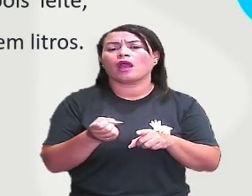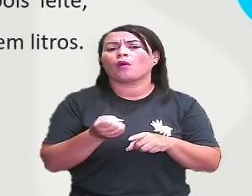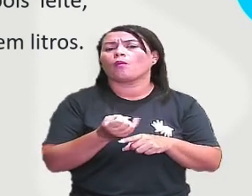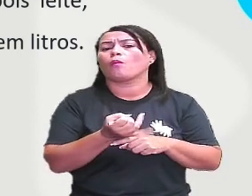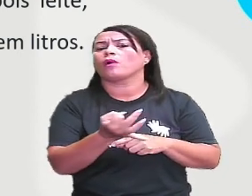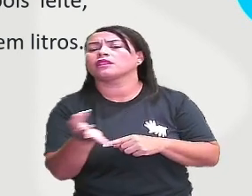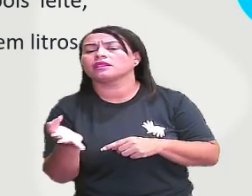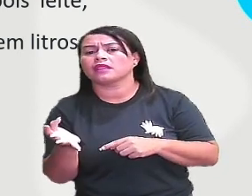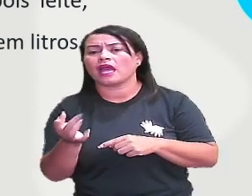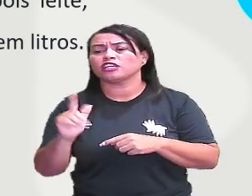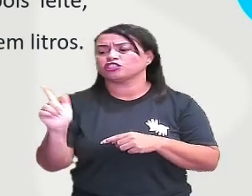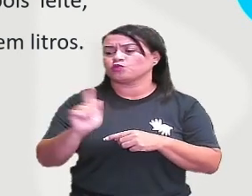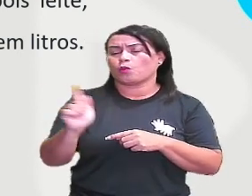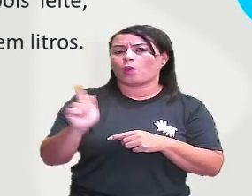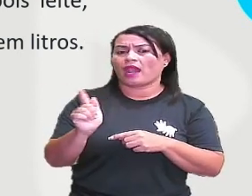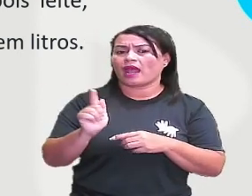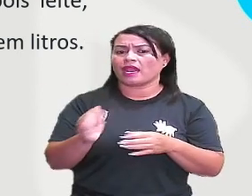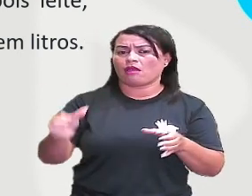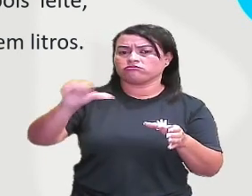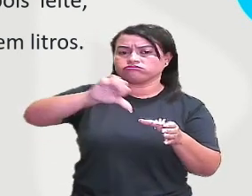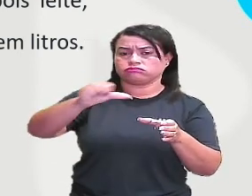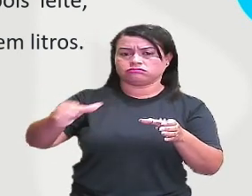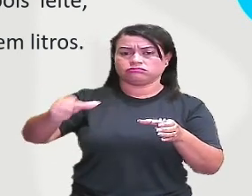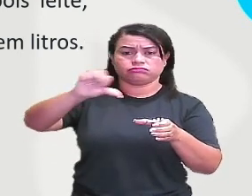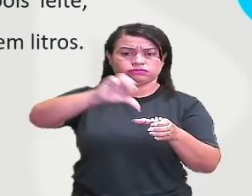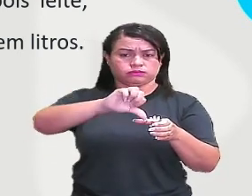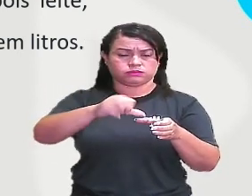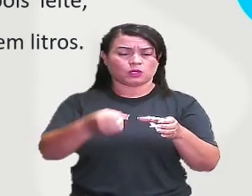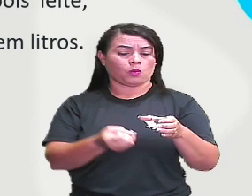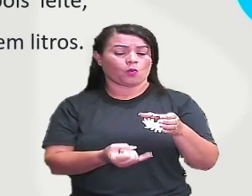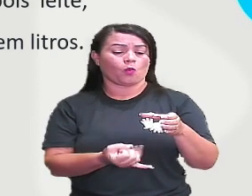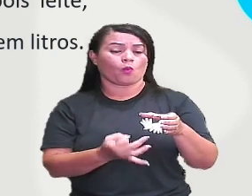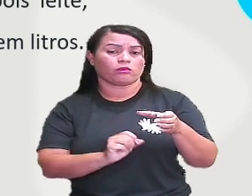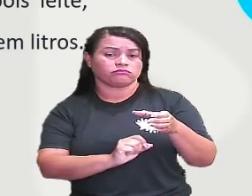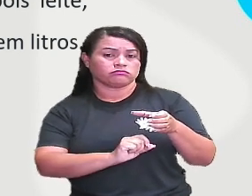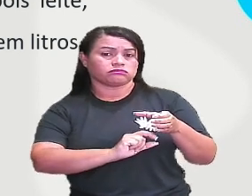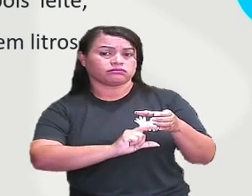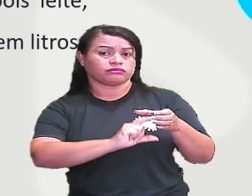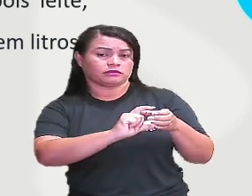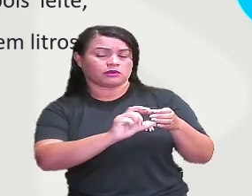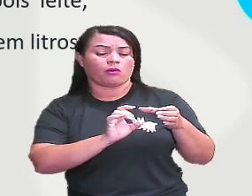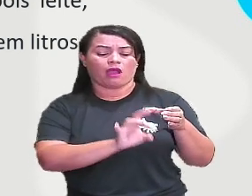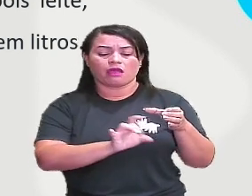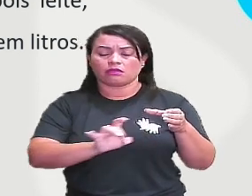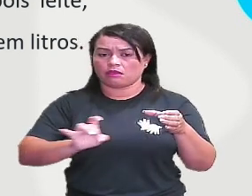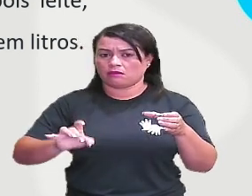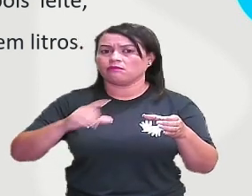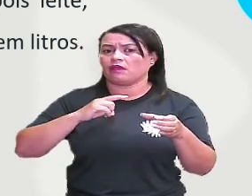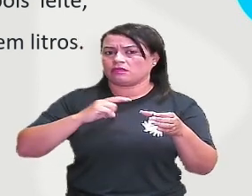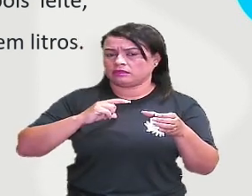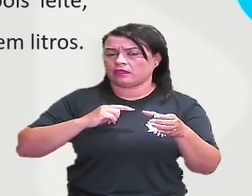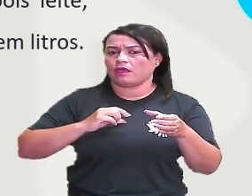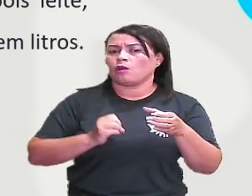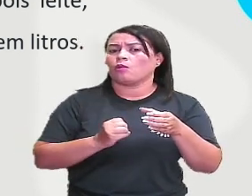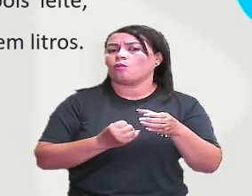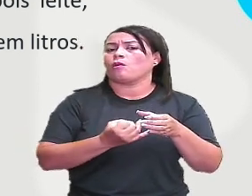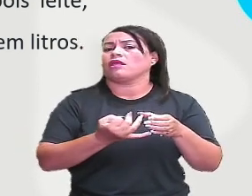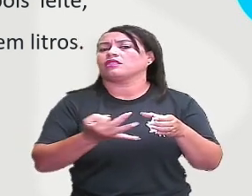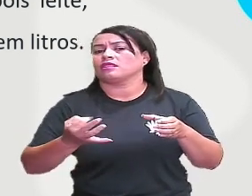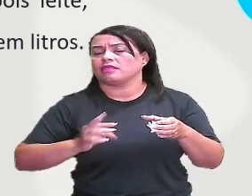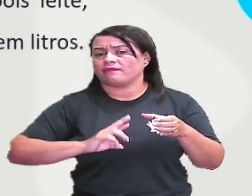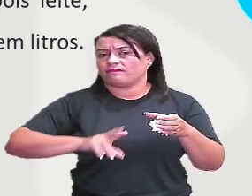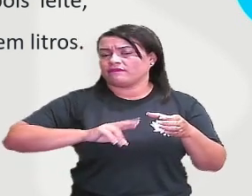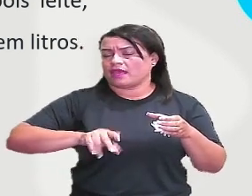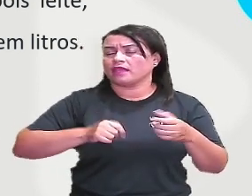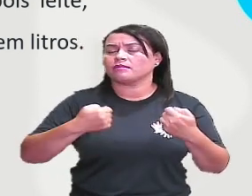quantidade de refrigerante que cabe dentro daquele recipiente. Então, cada recipiente ele vai ter uma quantidade diferente. Então, é nessa relação aí que a